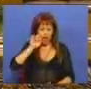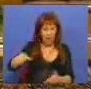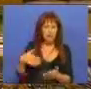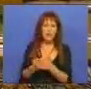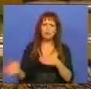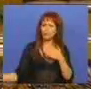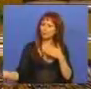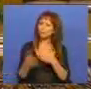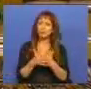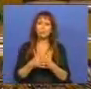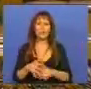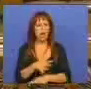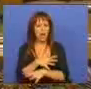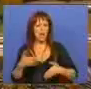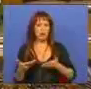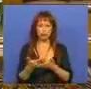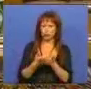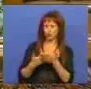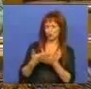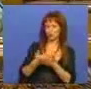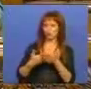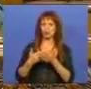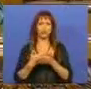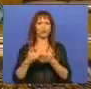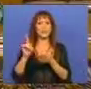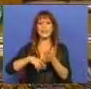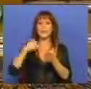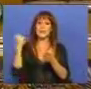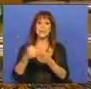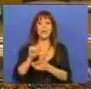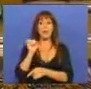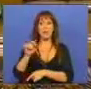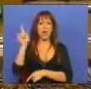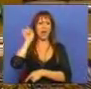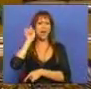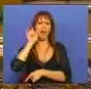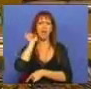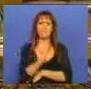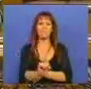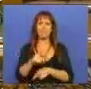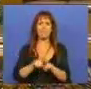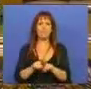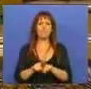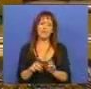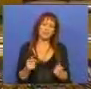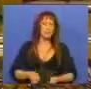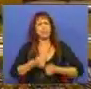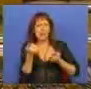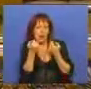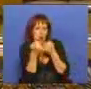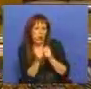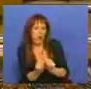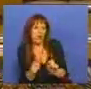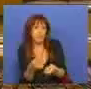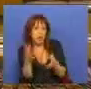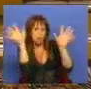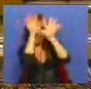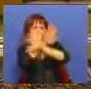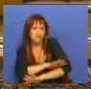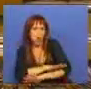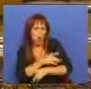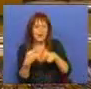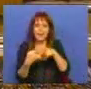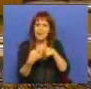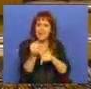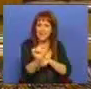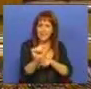e fechar os grandes negócios que sempre foram a sua principal, mesmo que bem escondida e melhor disfarçada,